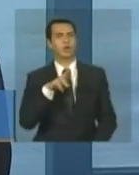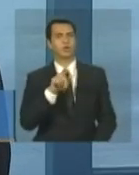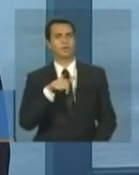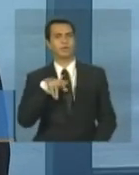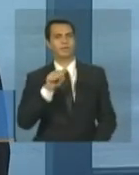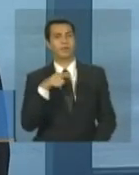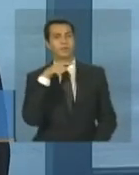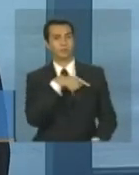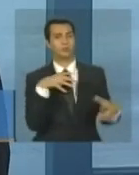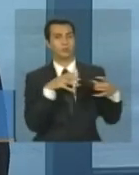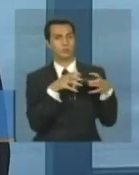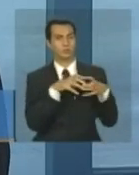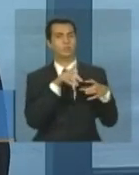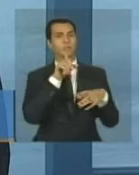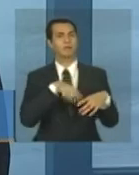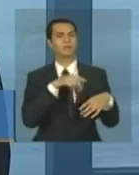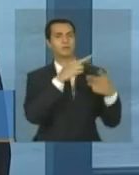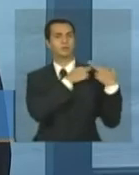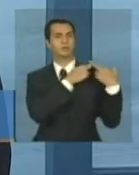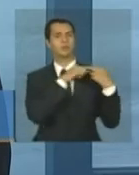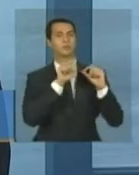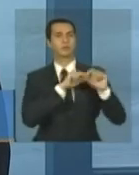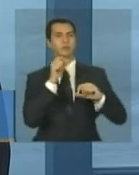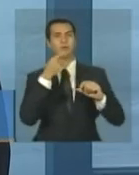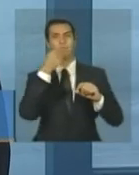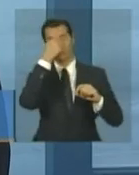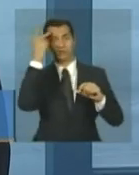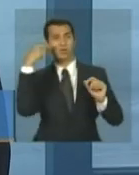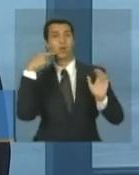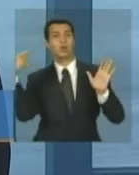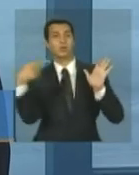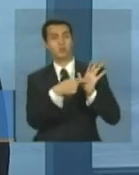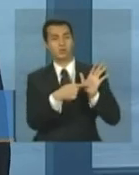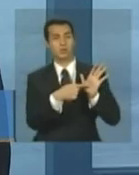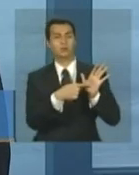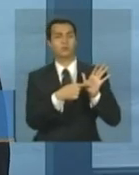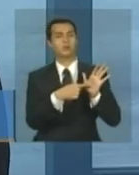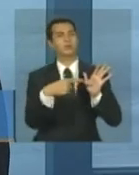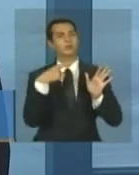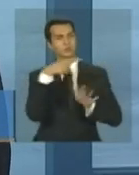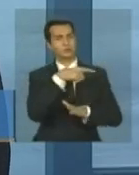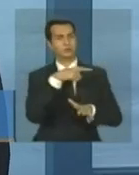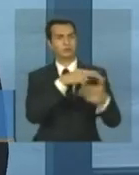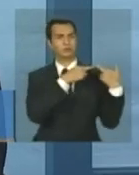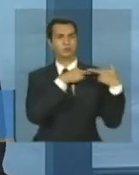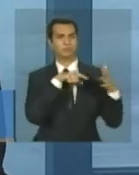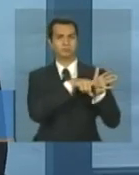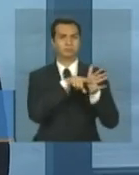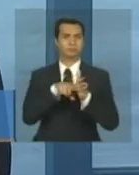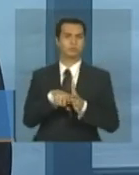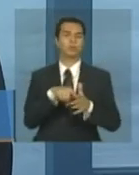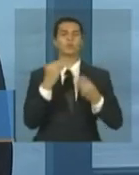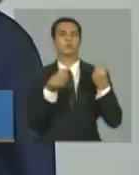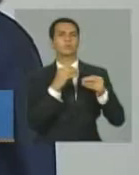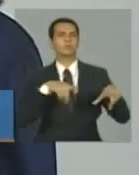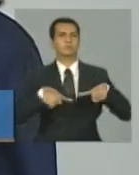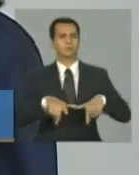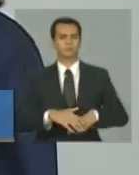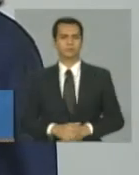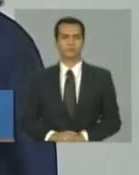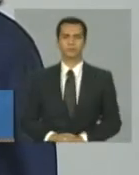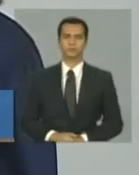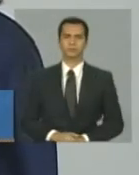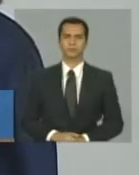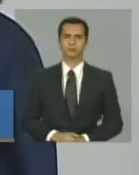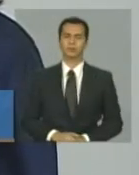fiscalização das denúncias que chegam junto ao Ministério sobre a questão do do bolsa família como que é esse trabalho não Renata a